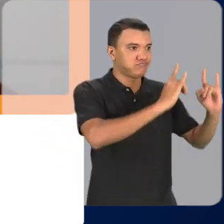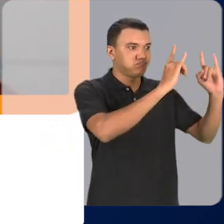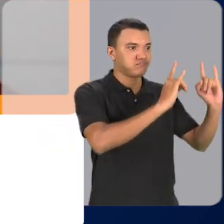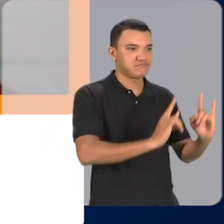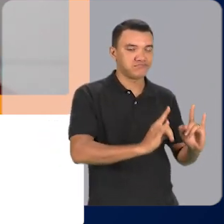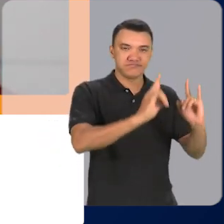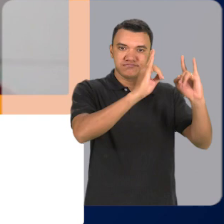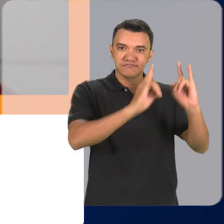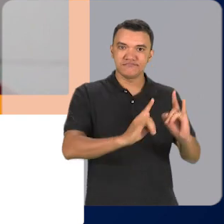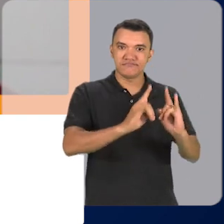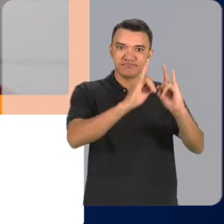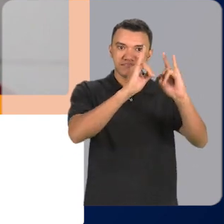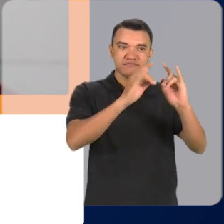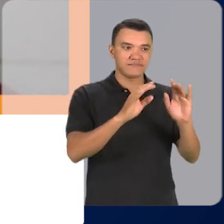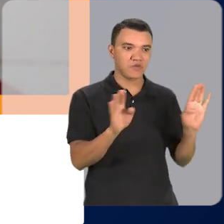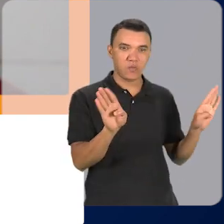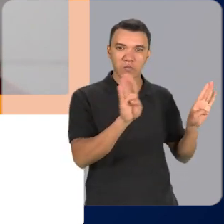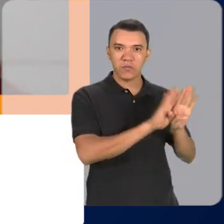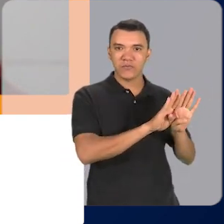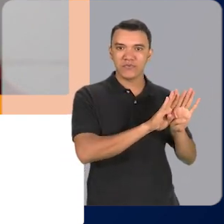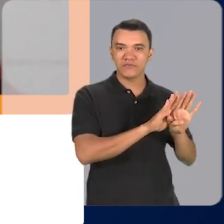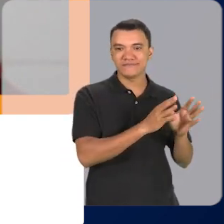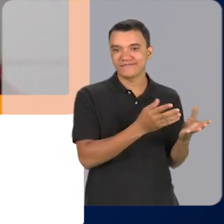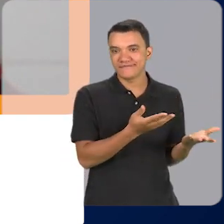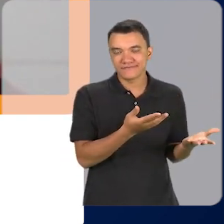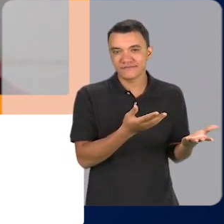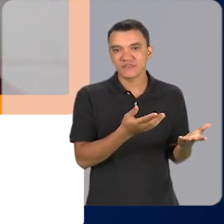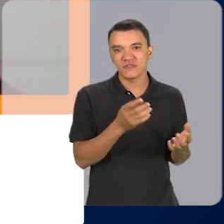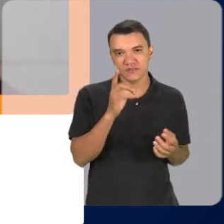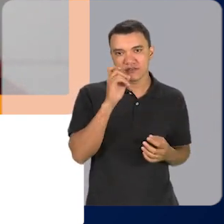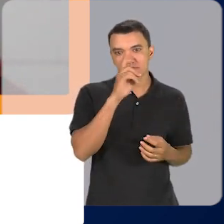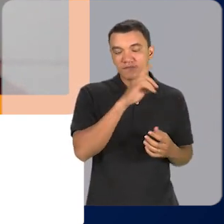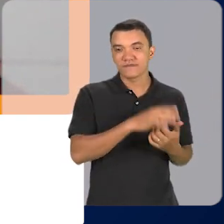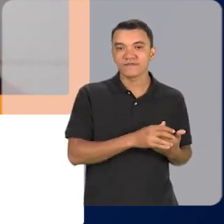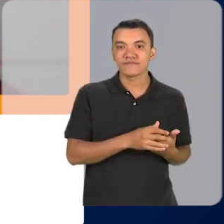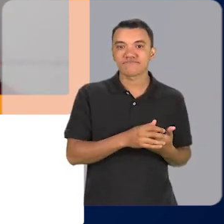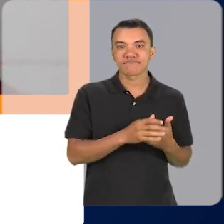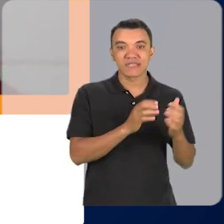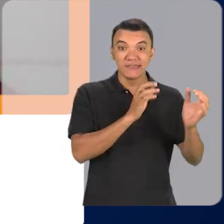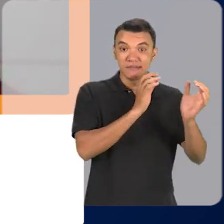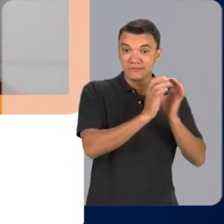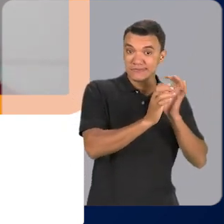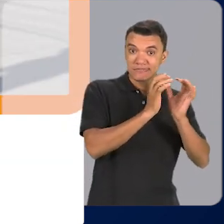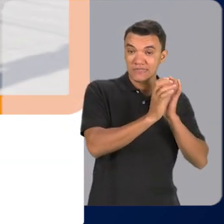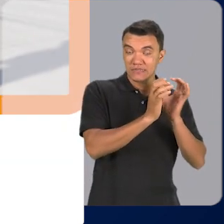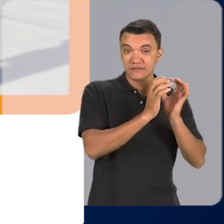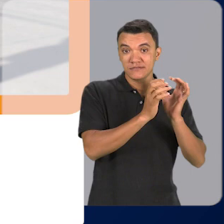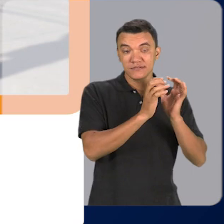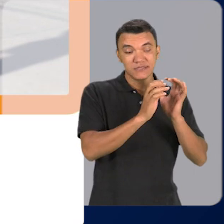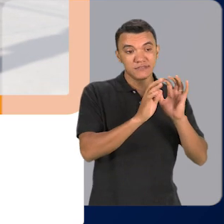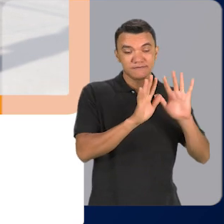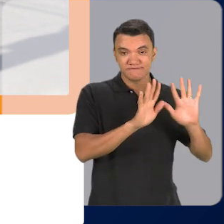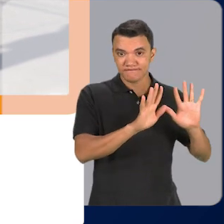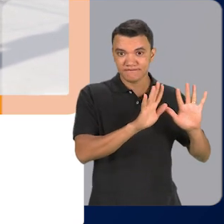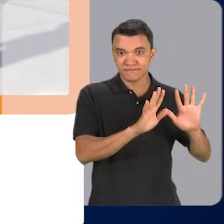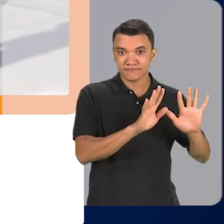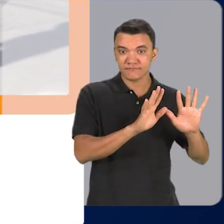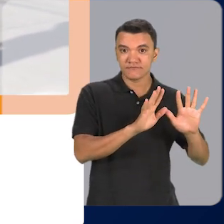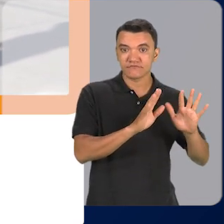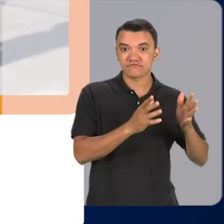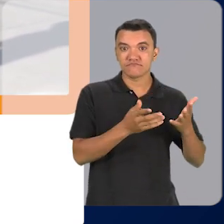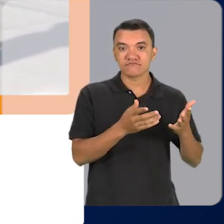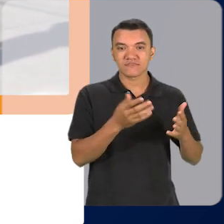dos bairros mais centralizados, né? Por onde eles perambulavam e viravam música